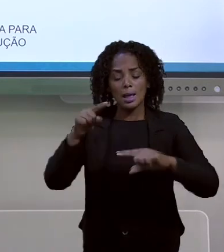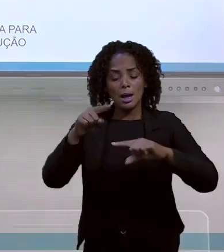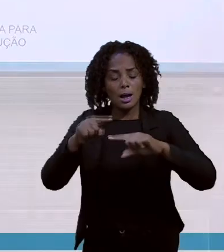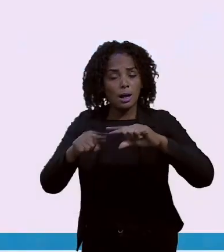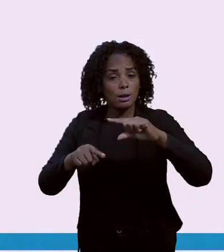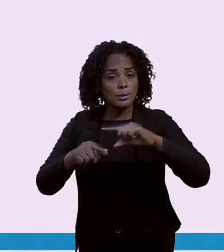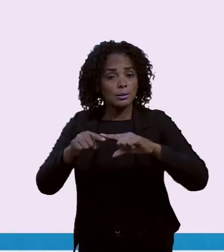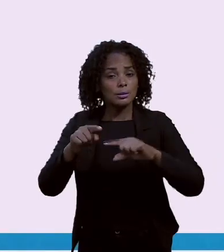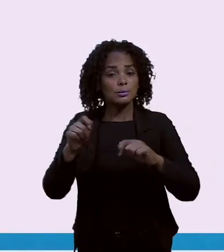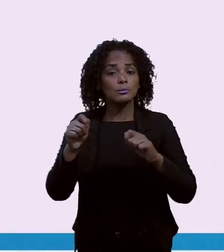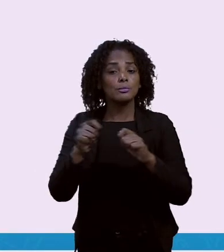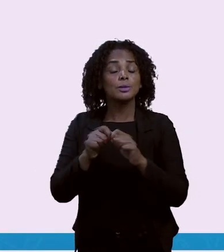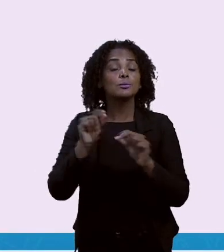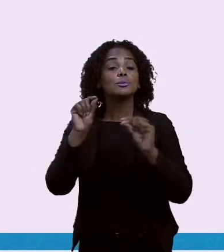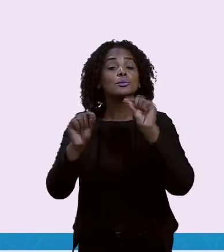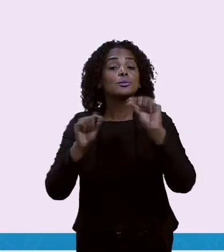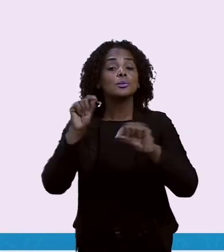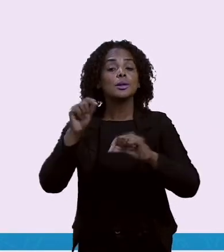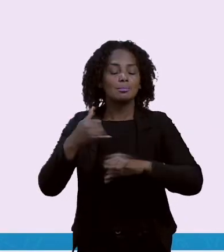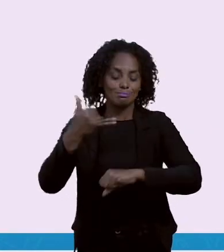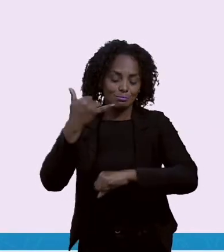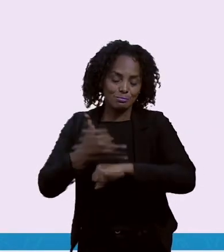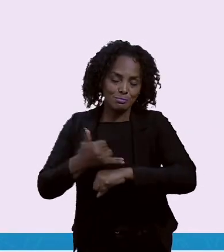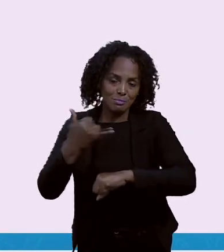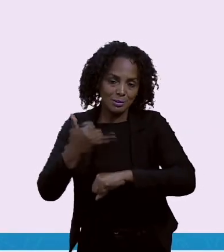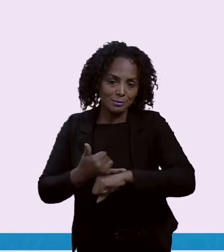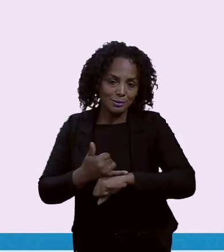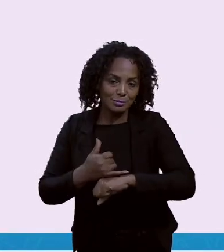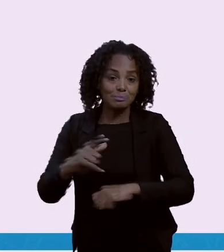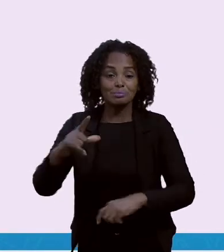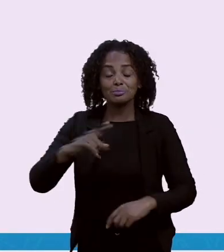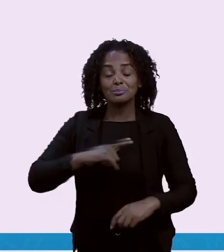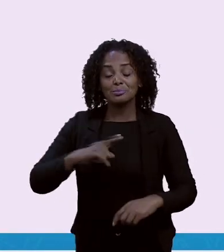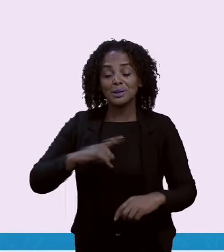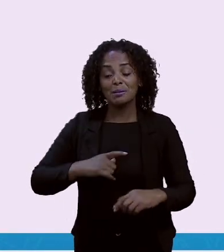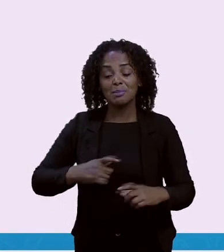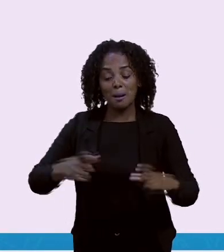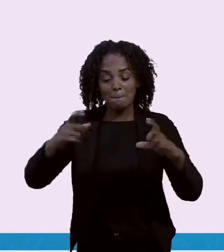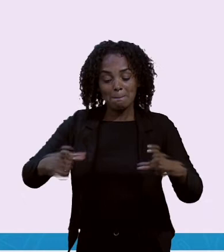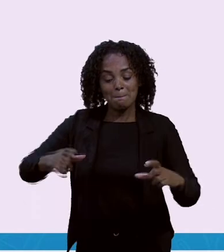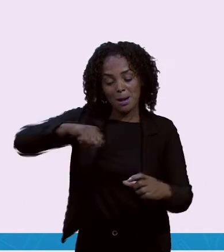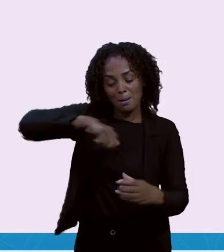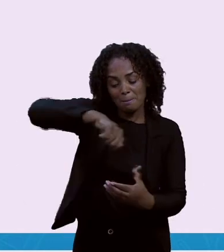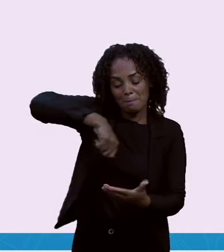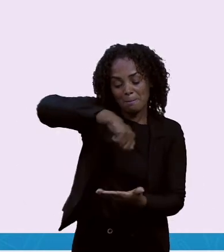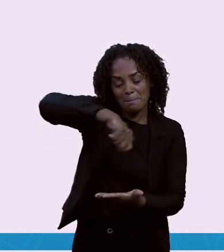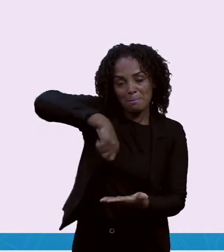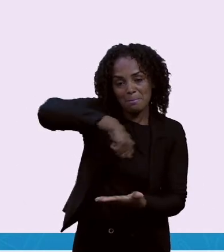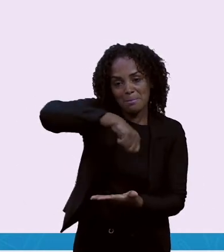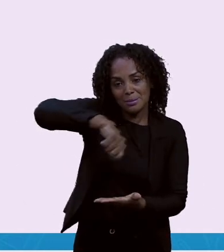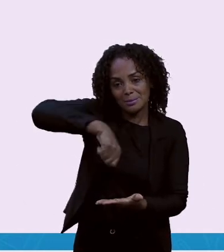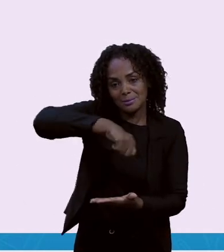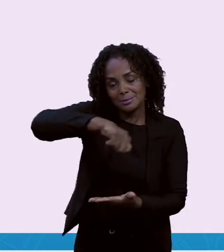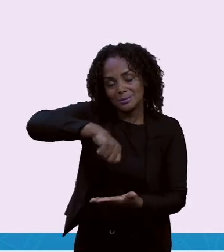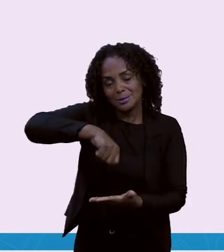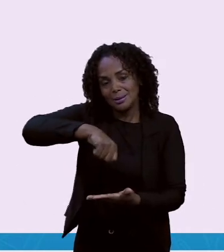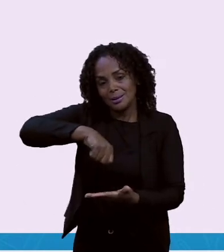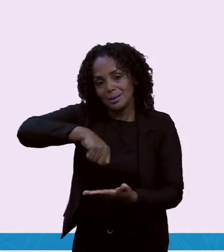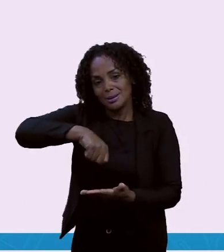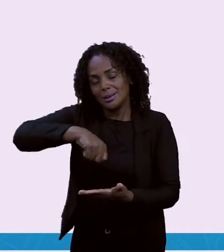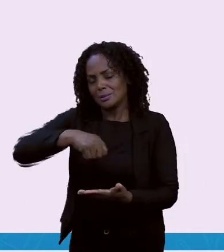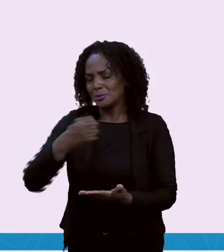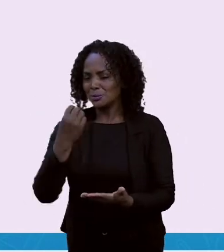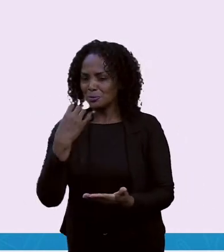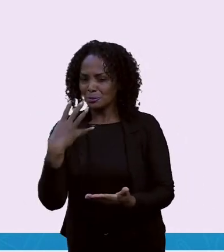Objetos feitos de metal. Nós temos as panelas, as donas de casa aí que sabem, né? Nós amamos esse estilo